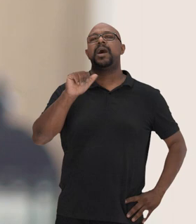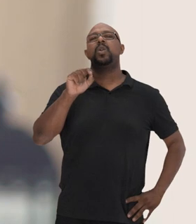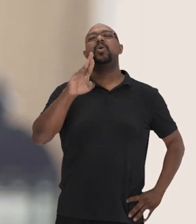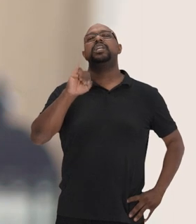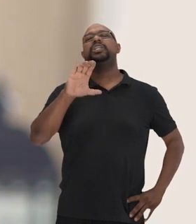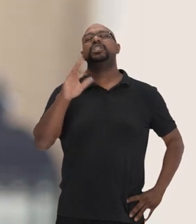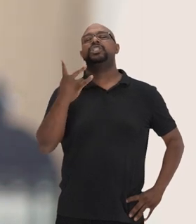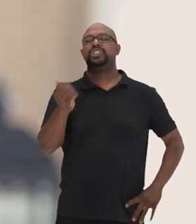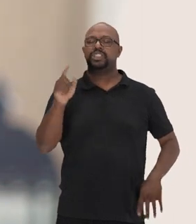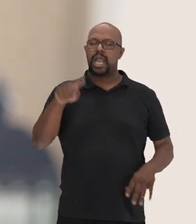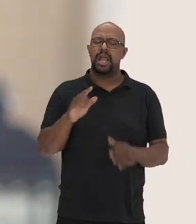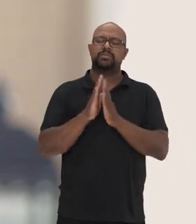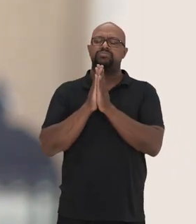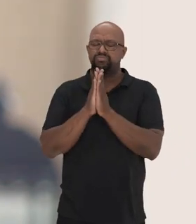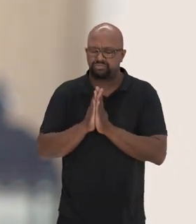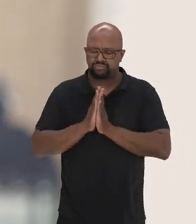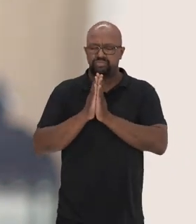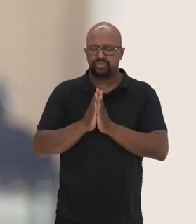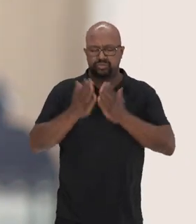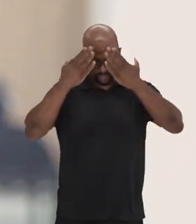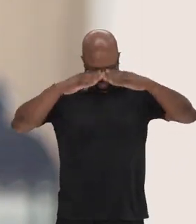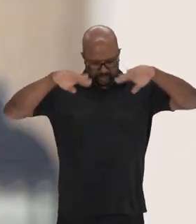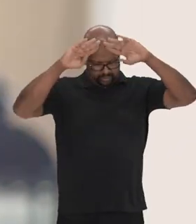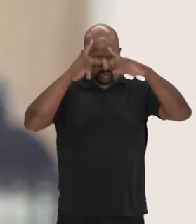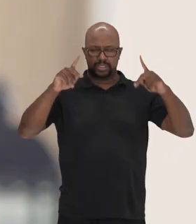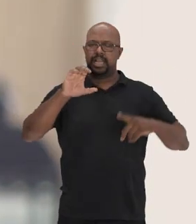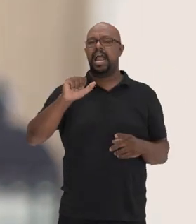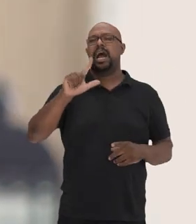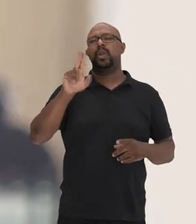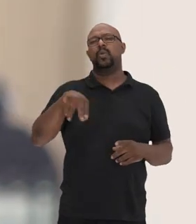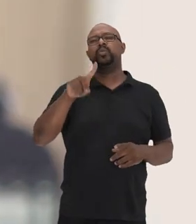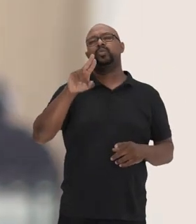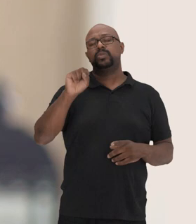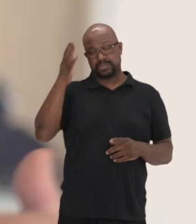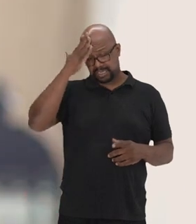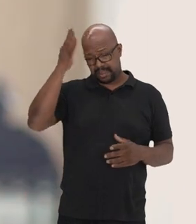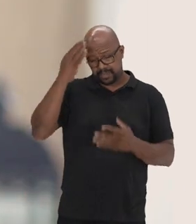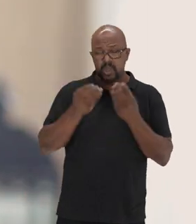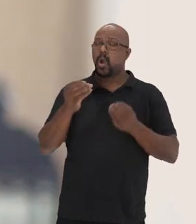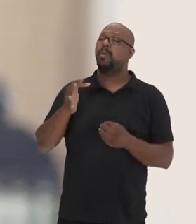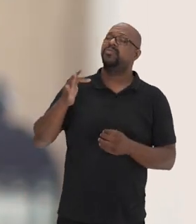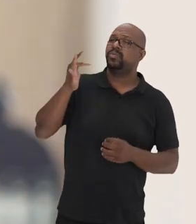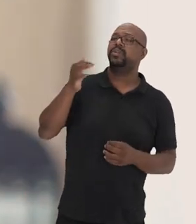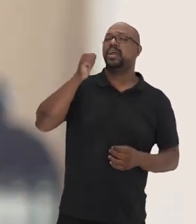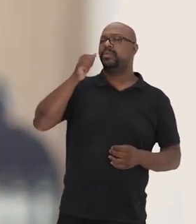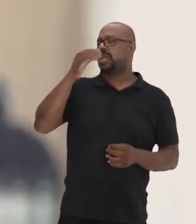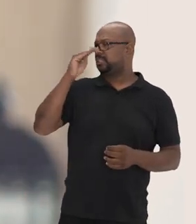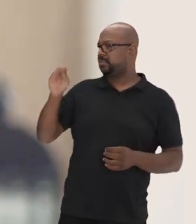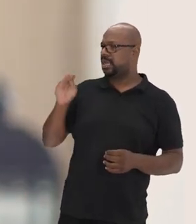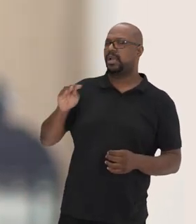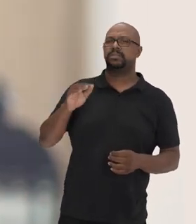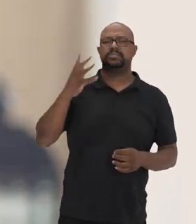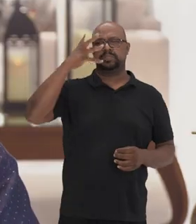orixá invocavam suas entidades dela os calouros para saber o destino das mulheres desprezadas dos galões